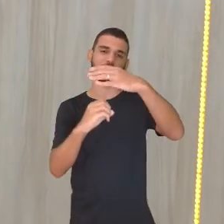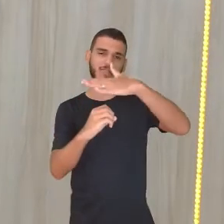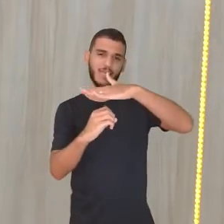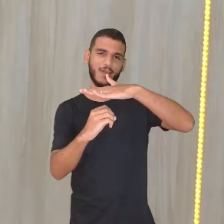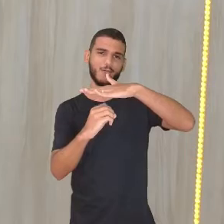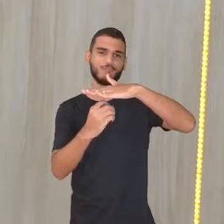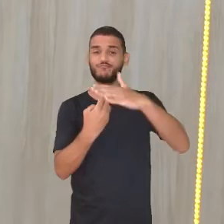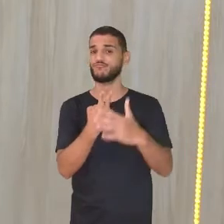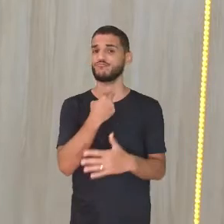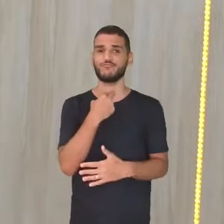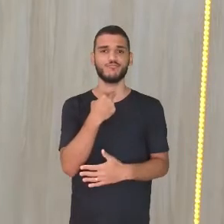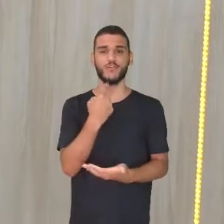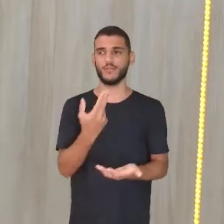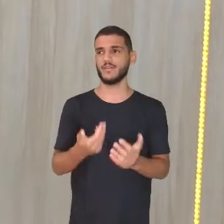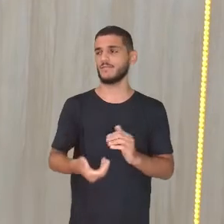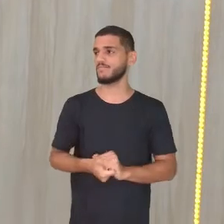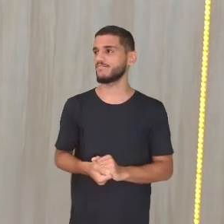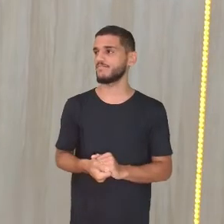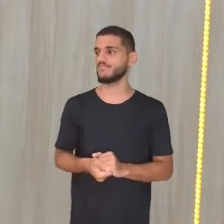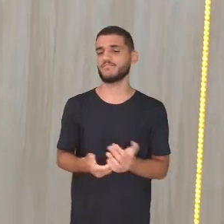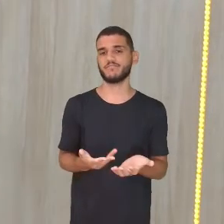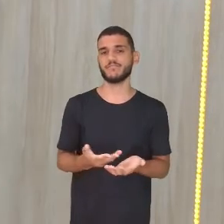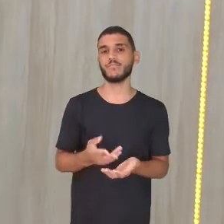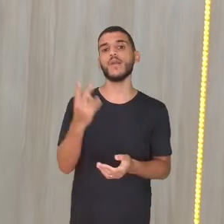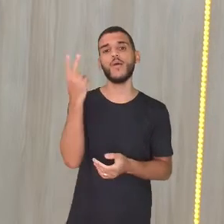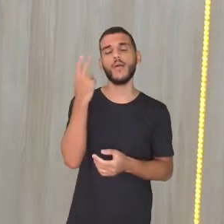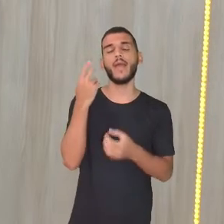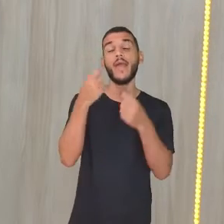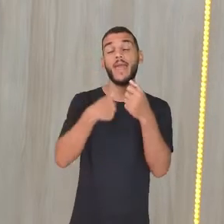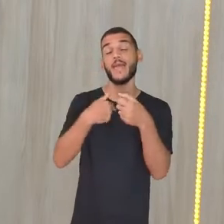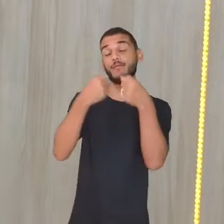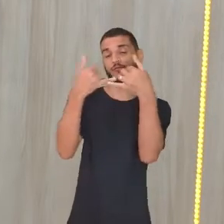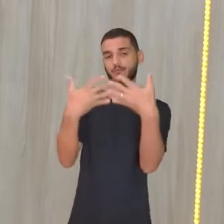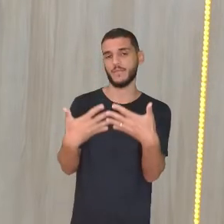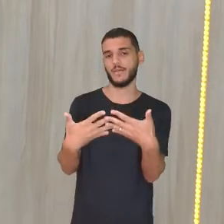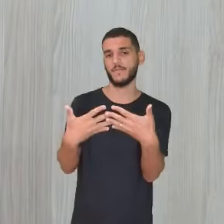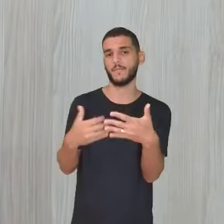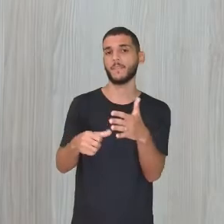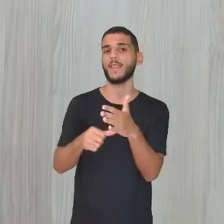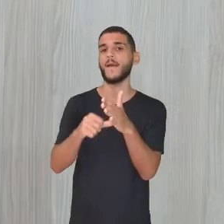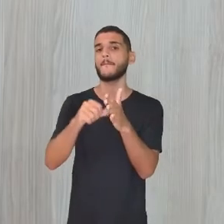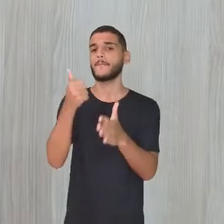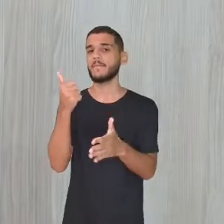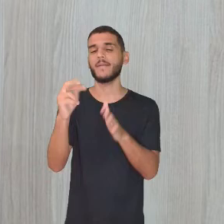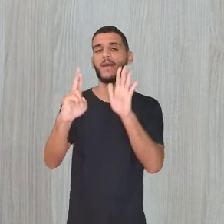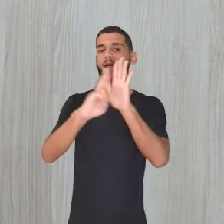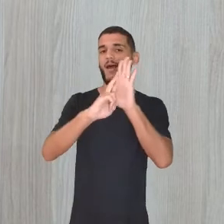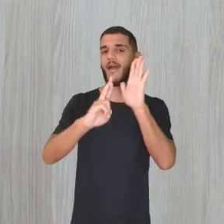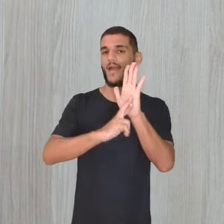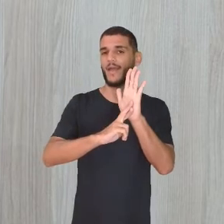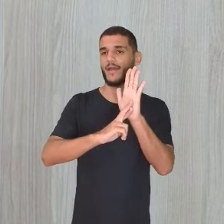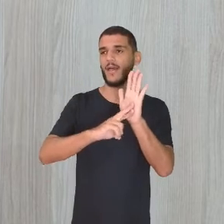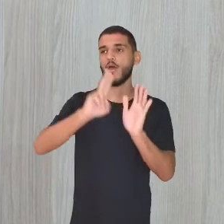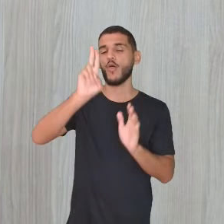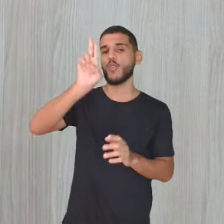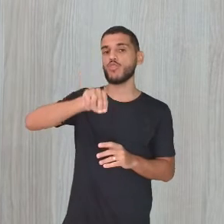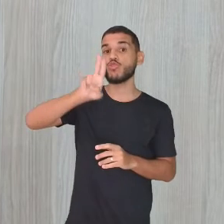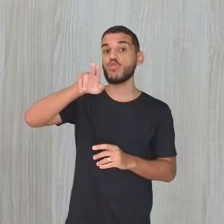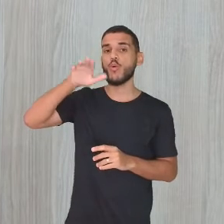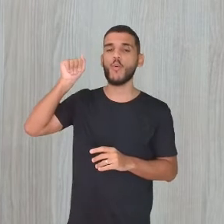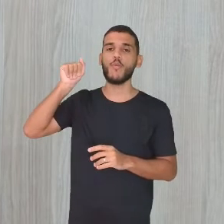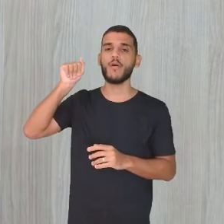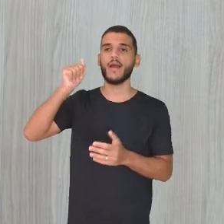aí para dividir, Eu costumo beleza? dizer, Pedro, que primeiro mandamento da matemática, jamais dividirás por